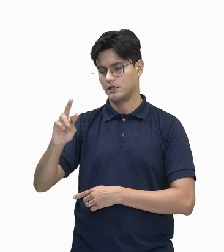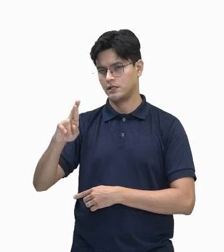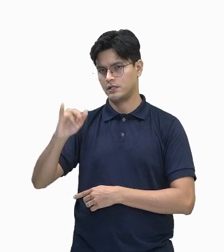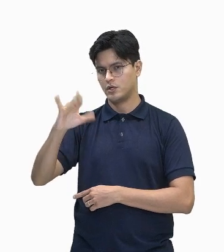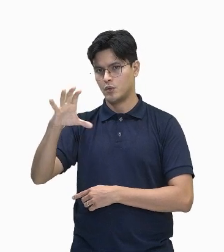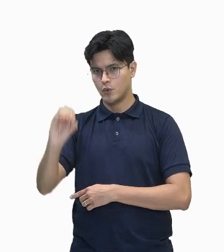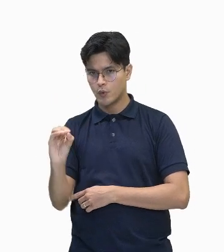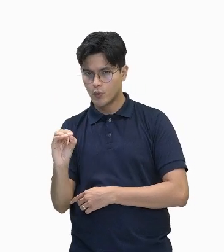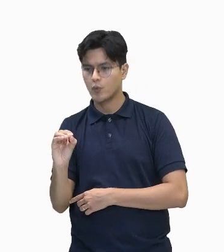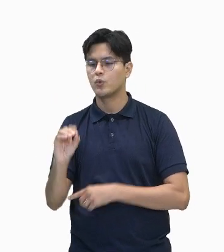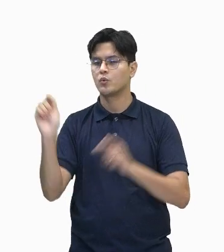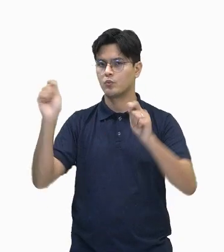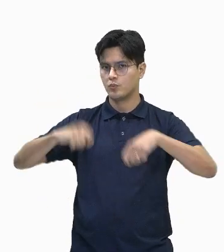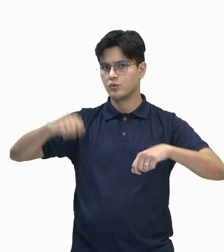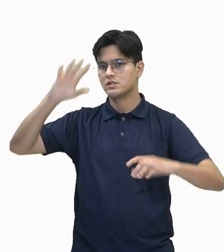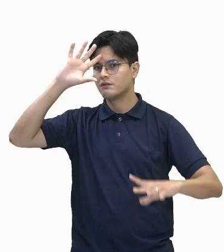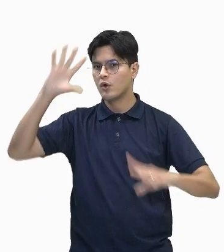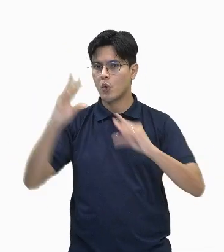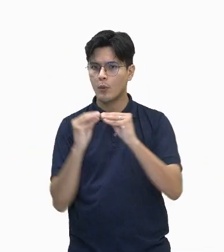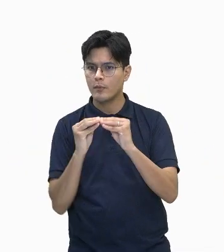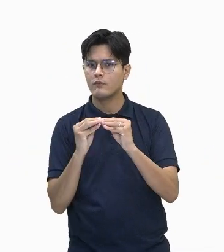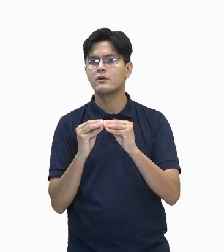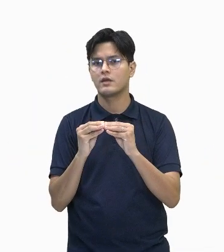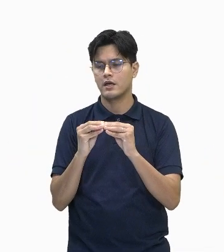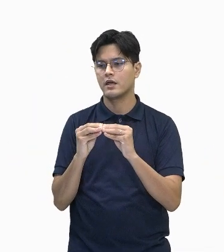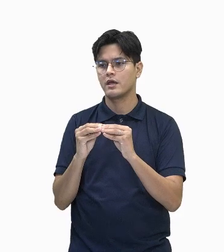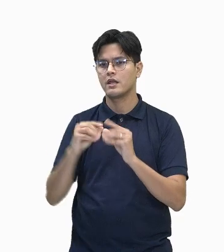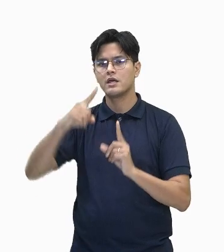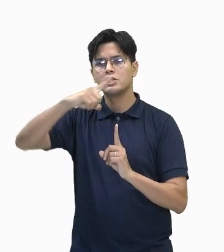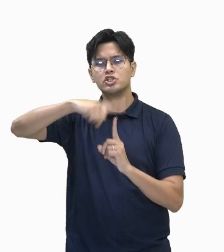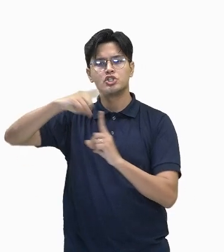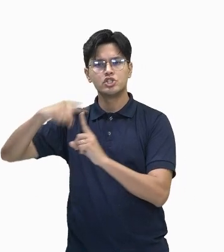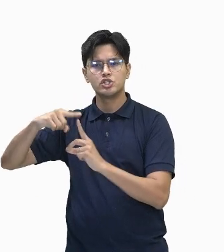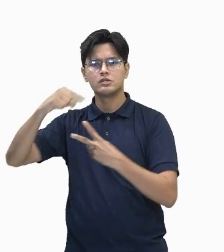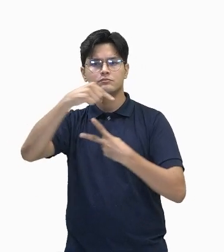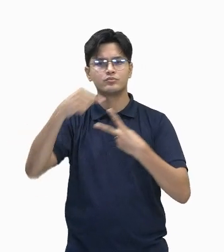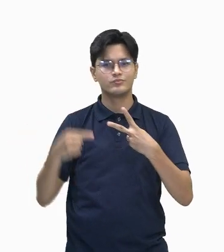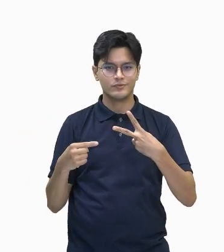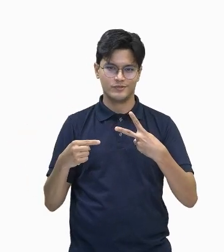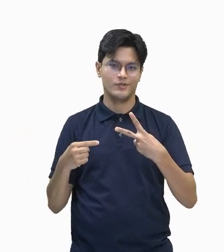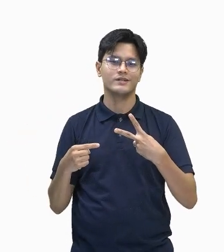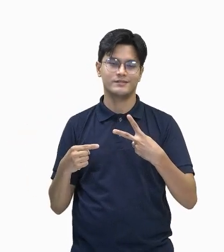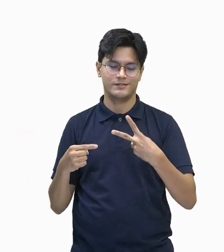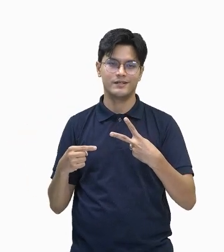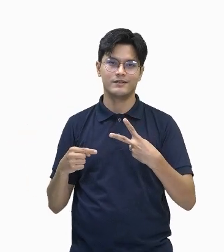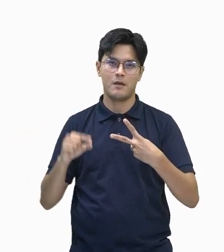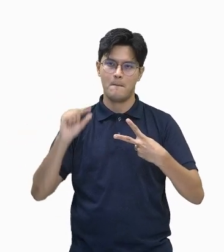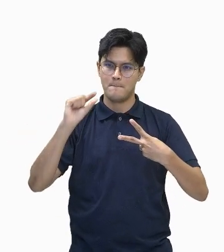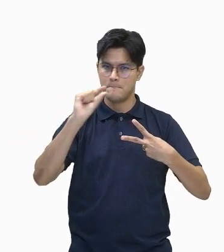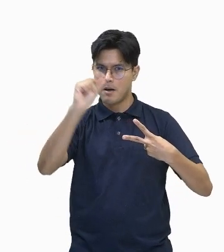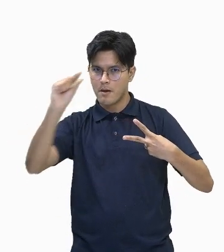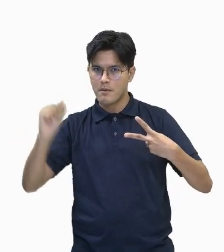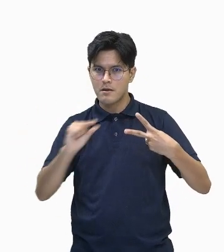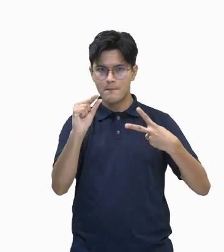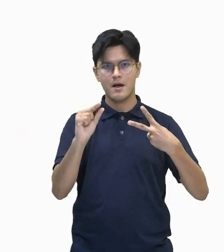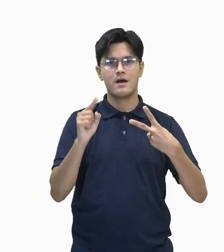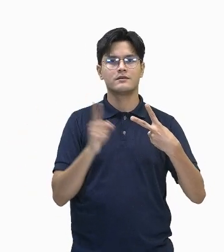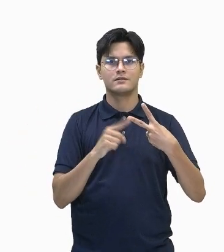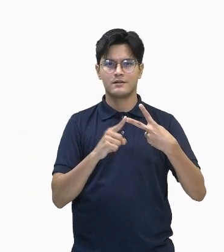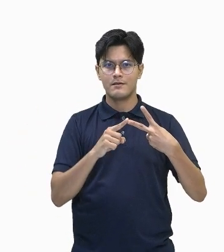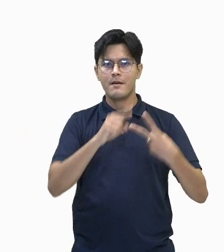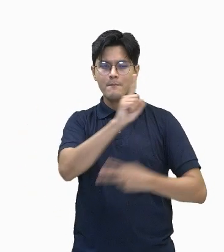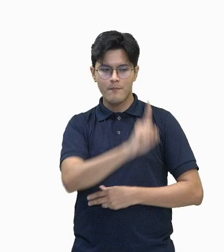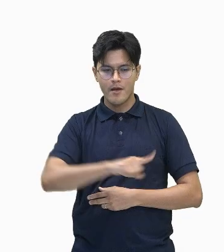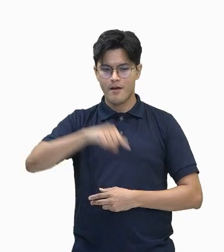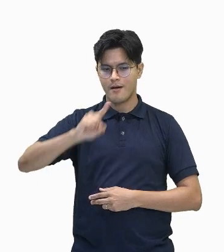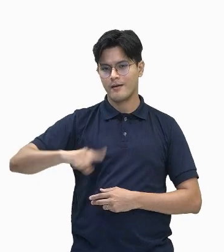de sua natureza dual, né? Como eu falei anteriormente, a luz ela tem essa natureza dual, ela tanto se